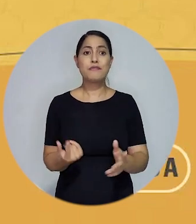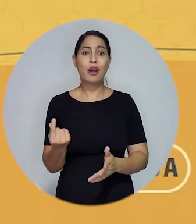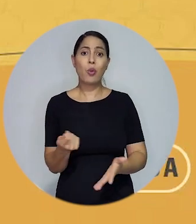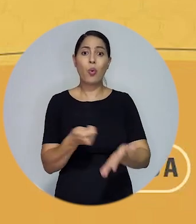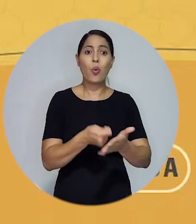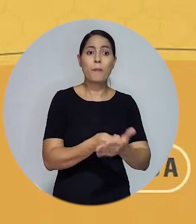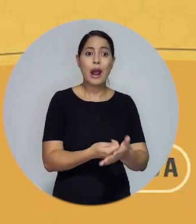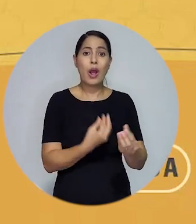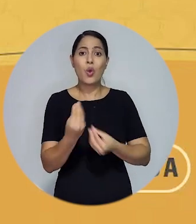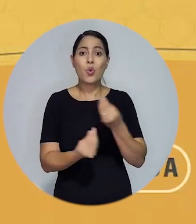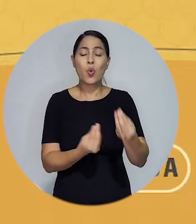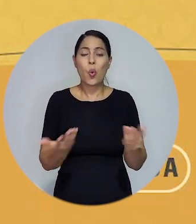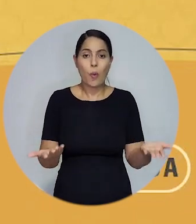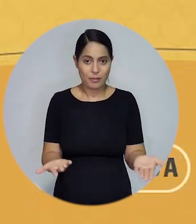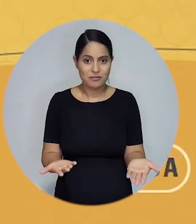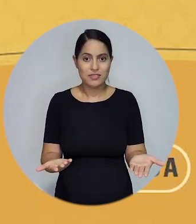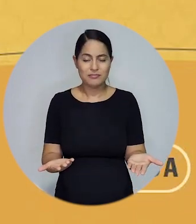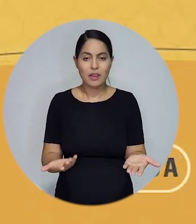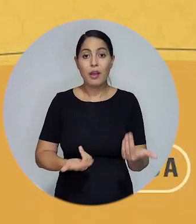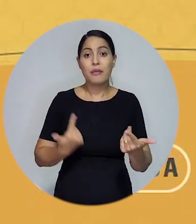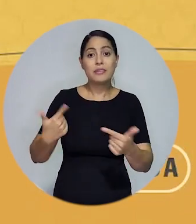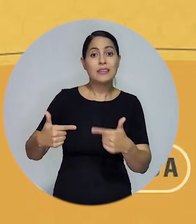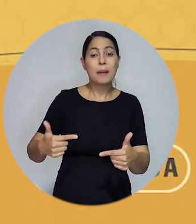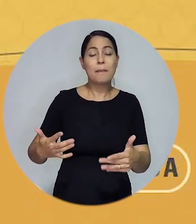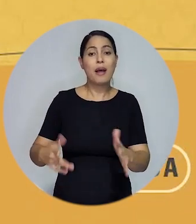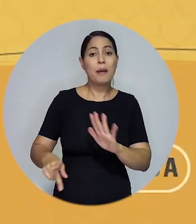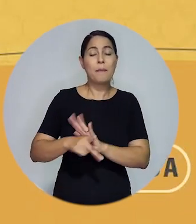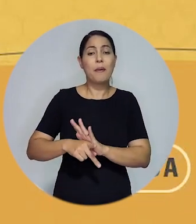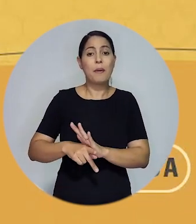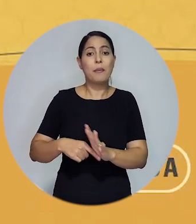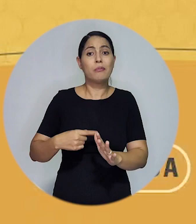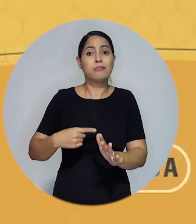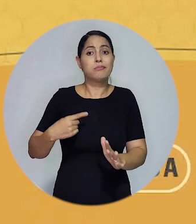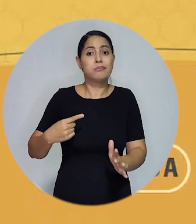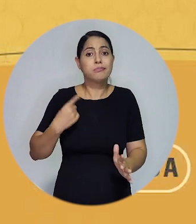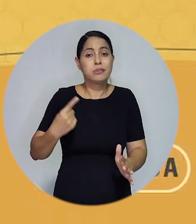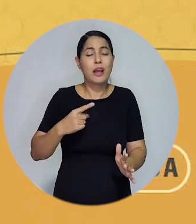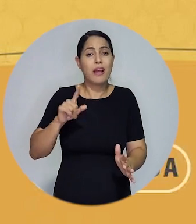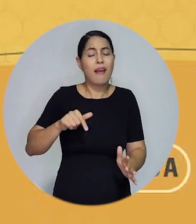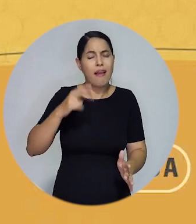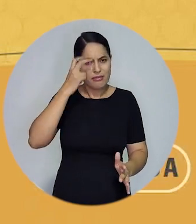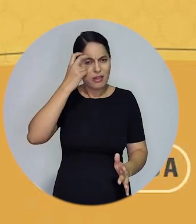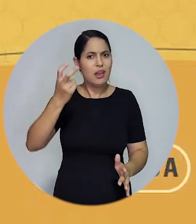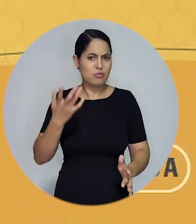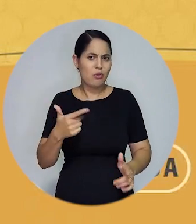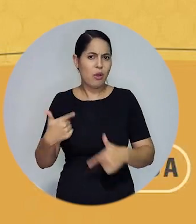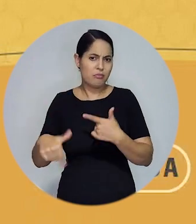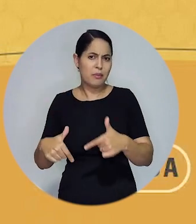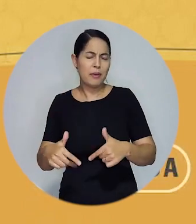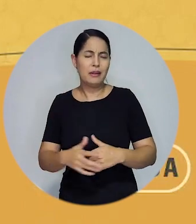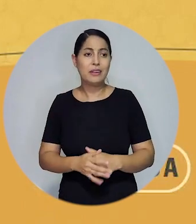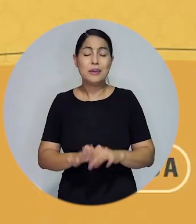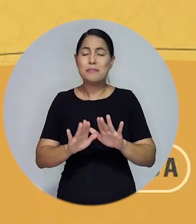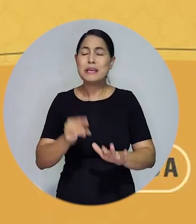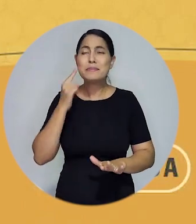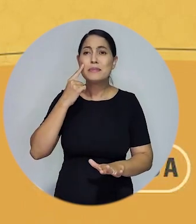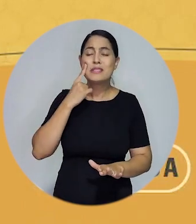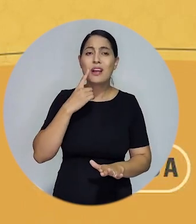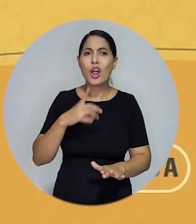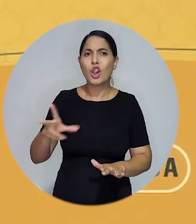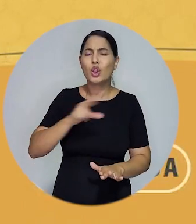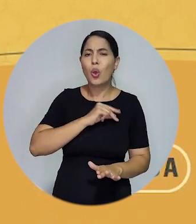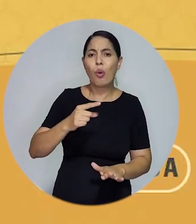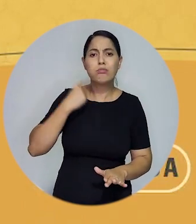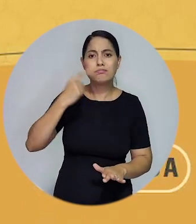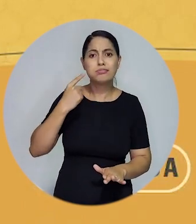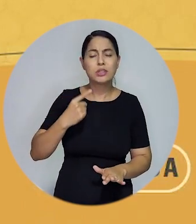Então, como que você coloca o seu valor para um trabalho que você vai fazer, que é um trabalho que é intelectual. Só que você, puxa vida,